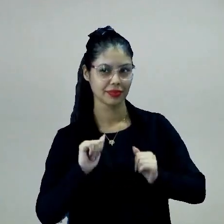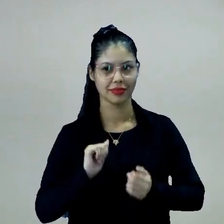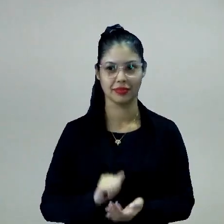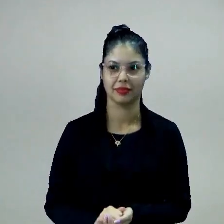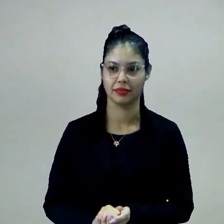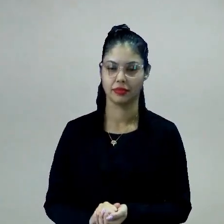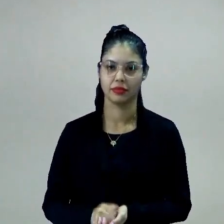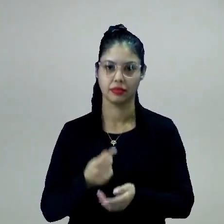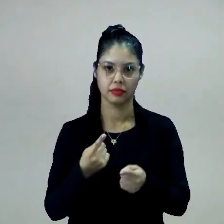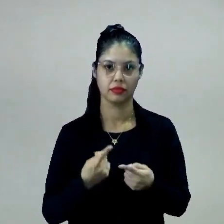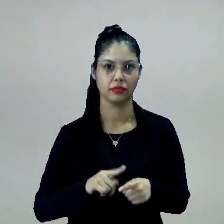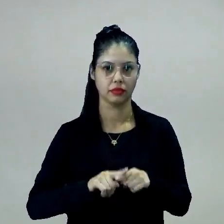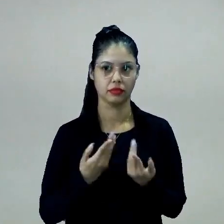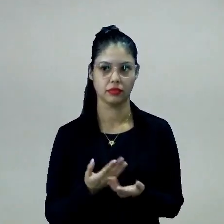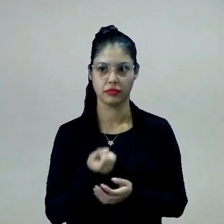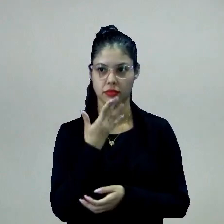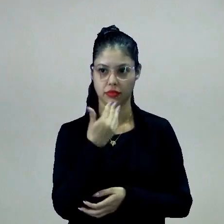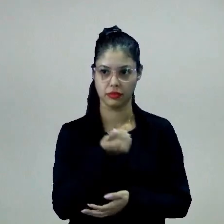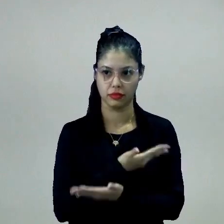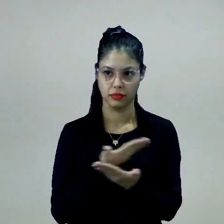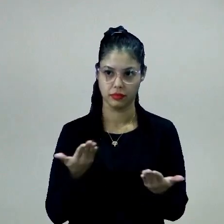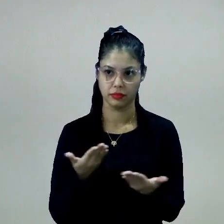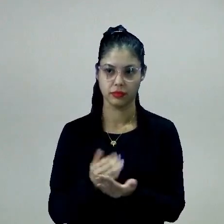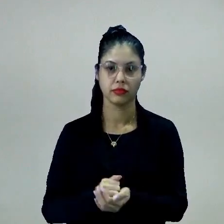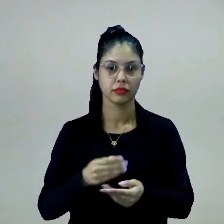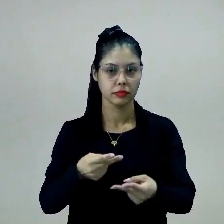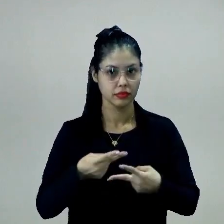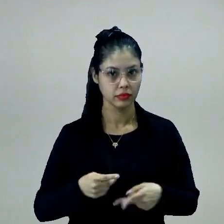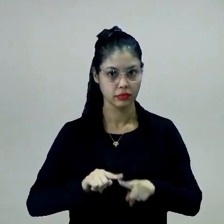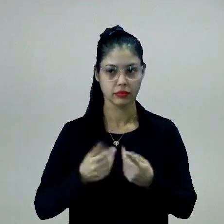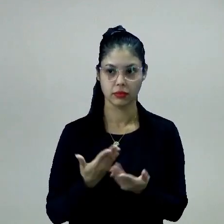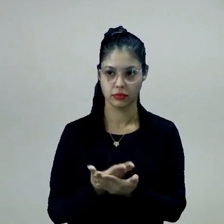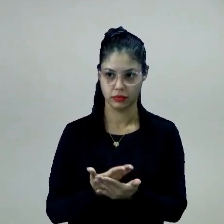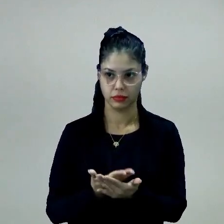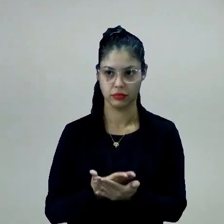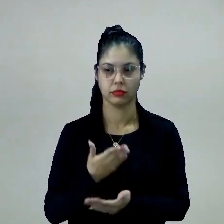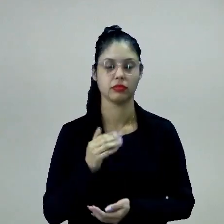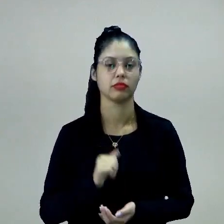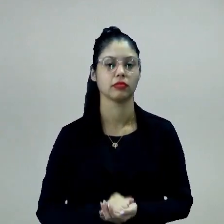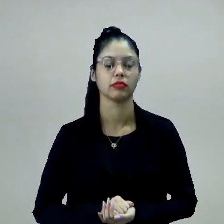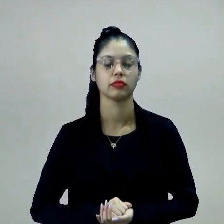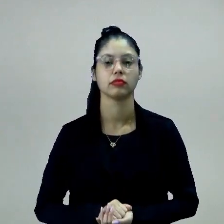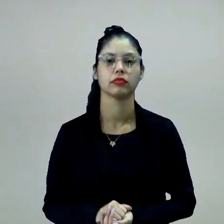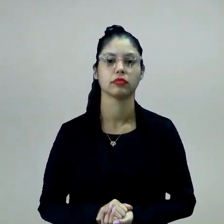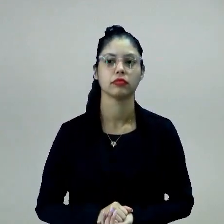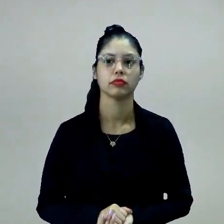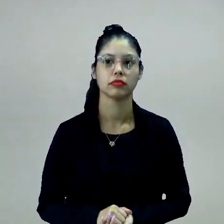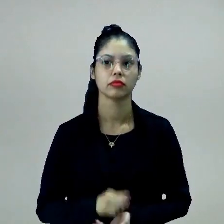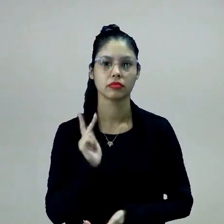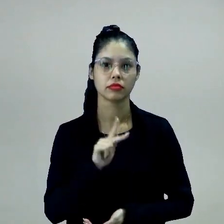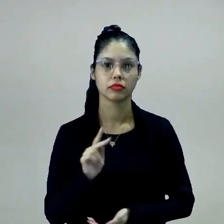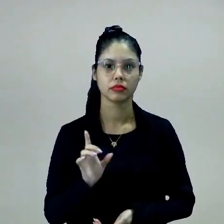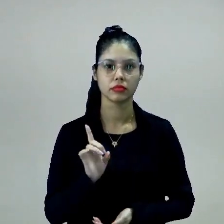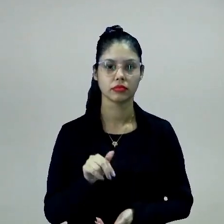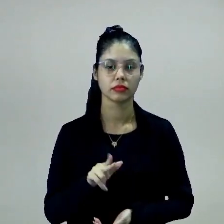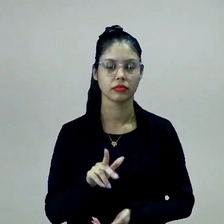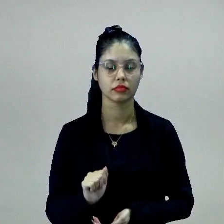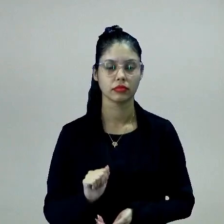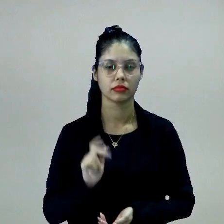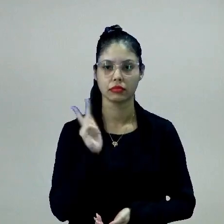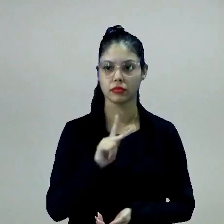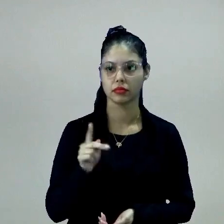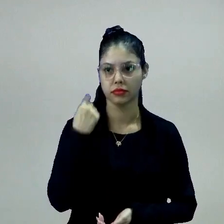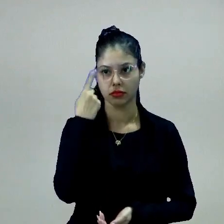Olá, chicos e chicas, que tal? ¿Todo bien? Sejam bem-vindos a mais uma classe. Eu sou Daniel, maestro